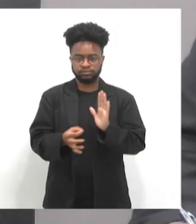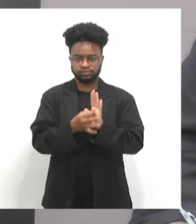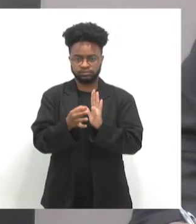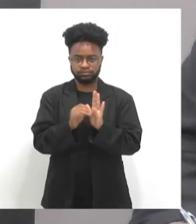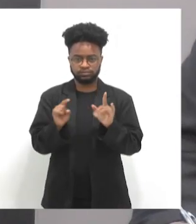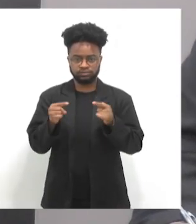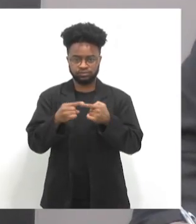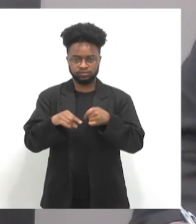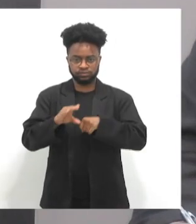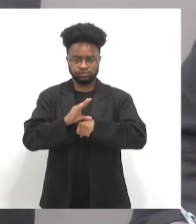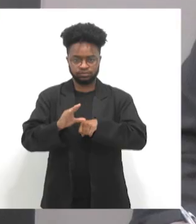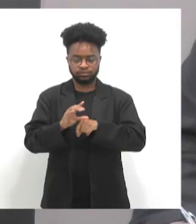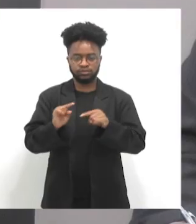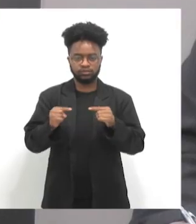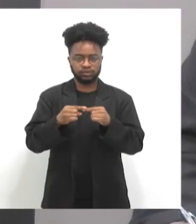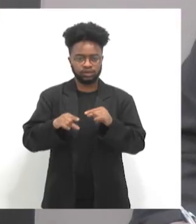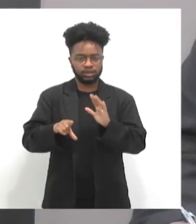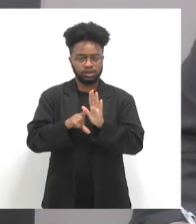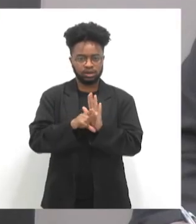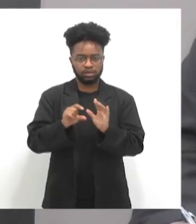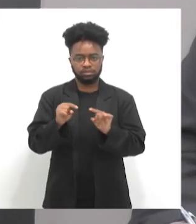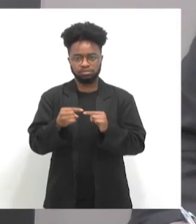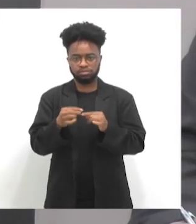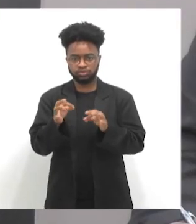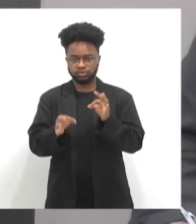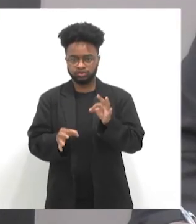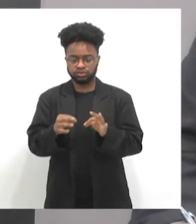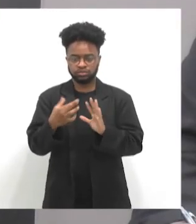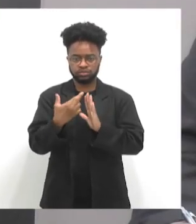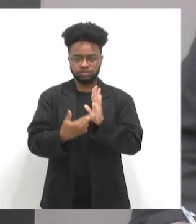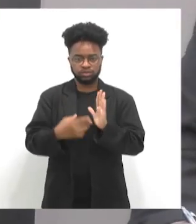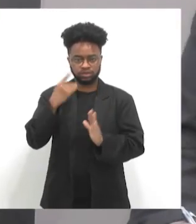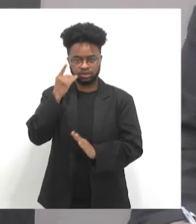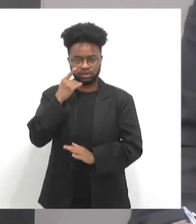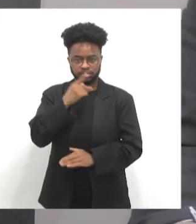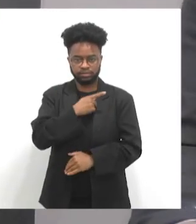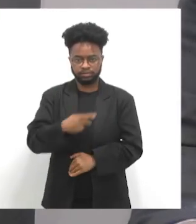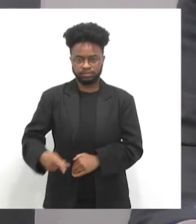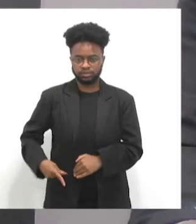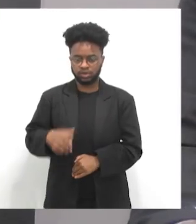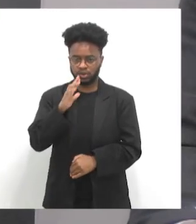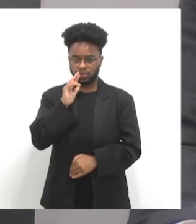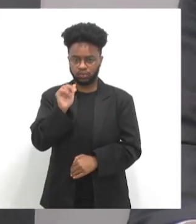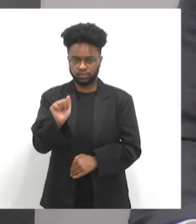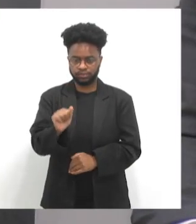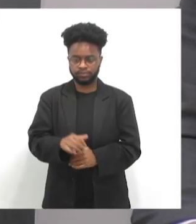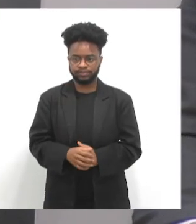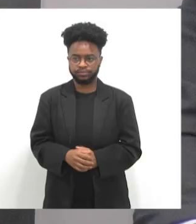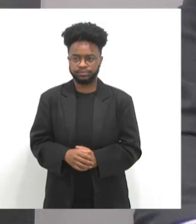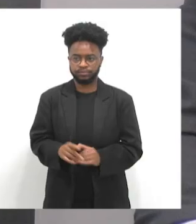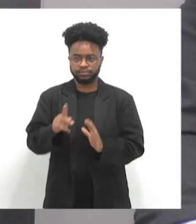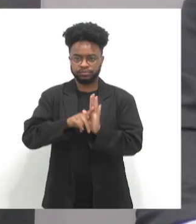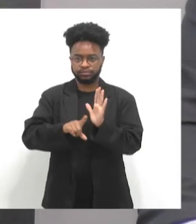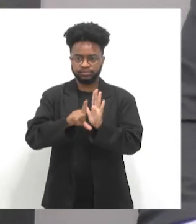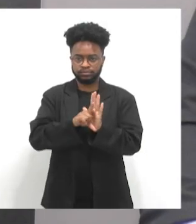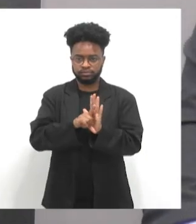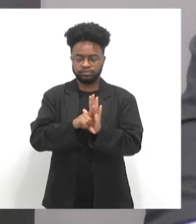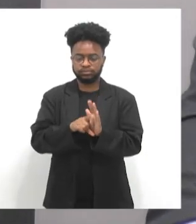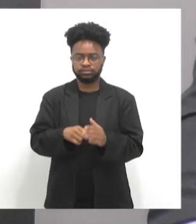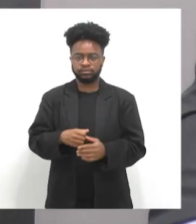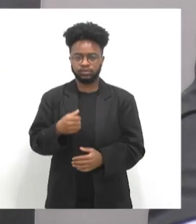pela constitucionalidade, legalidade e juridicidade. Relatoria do deputado presidente Rodrigo Amorim. O projeto de lei